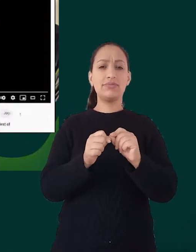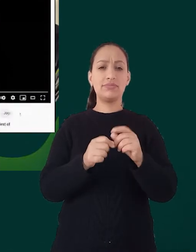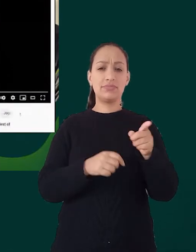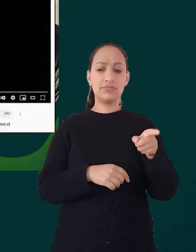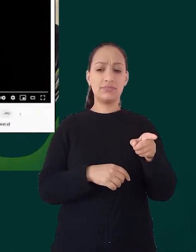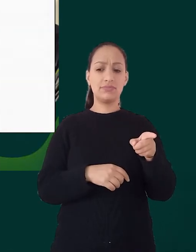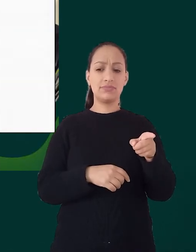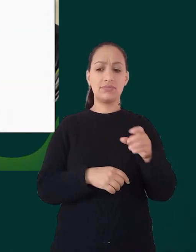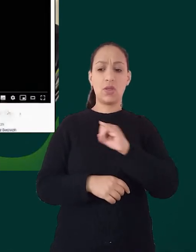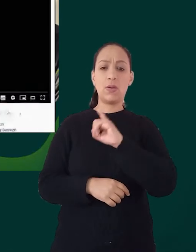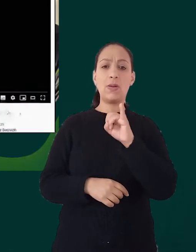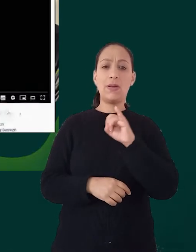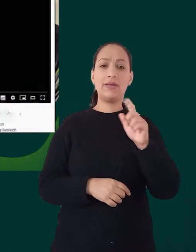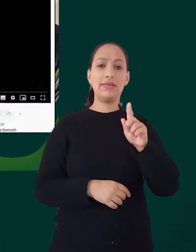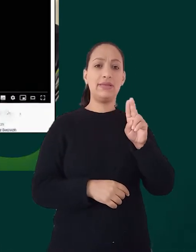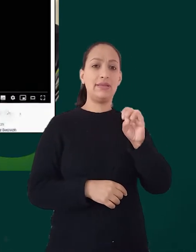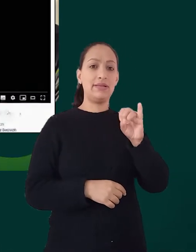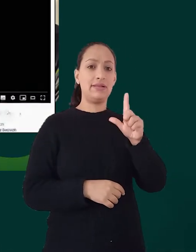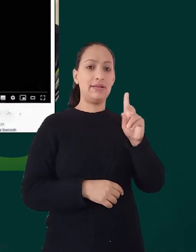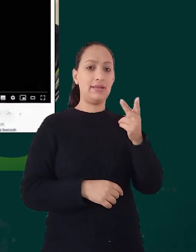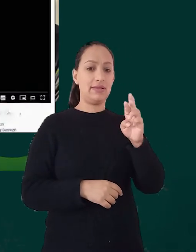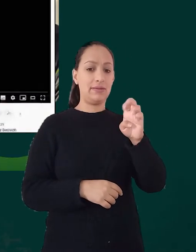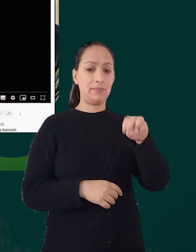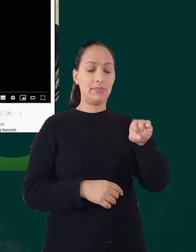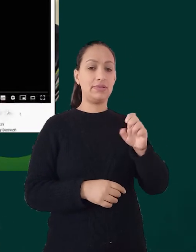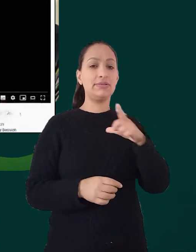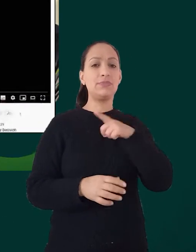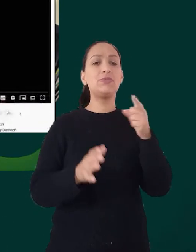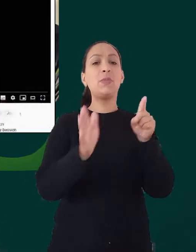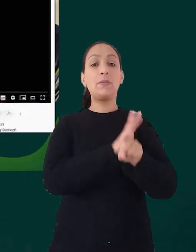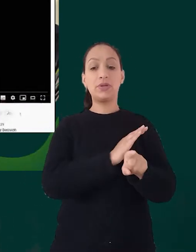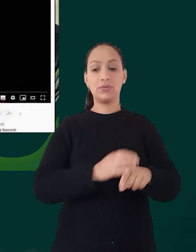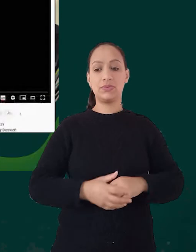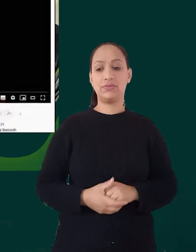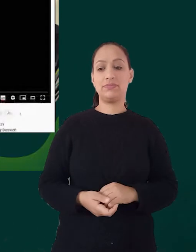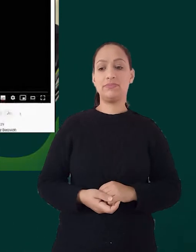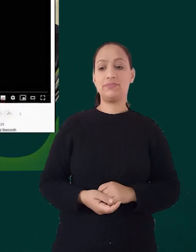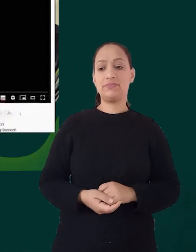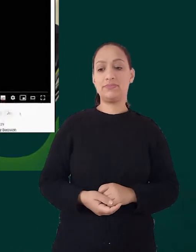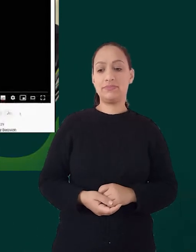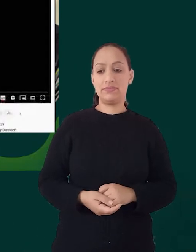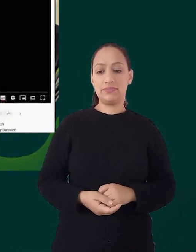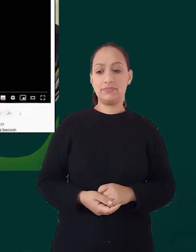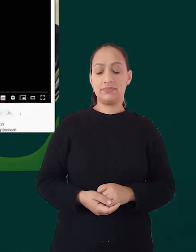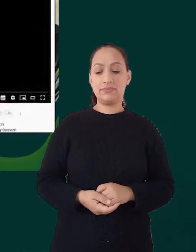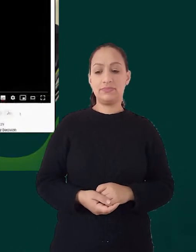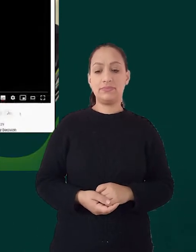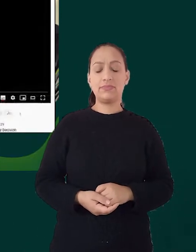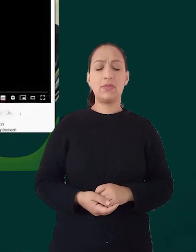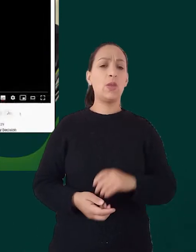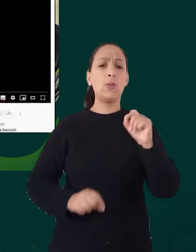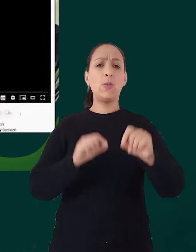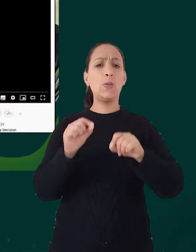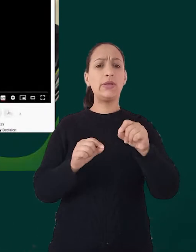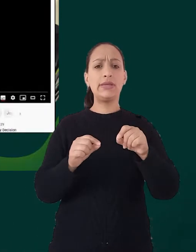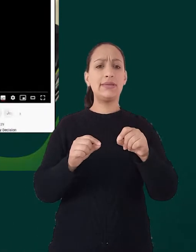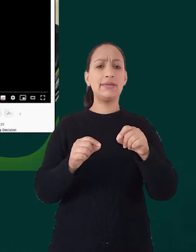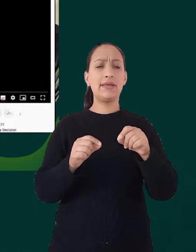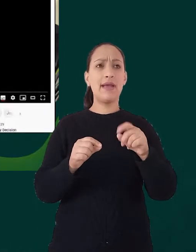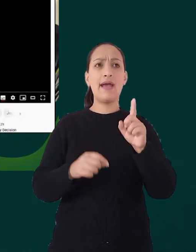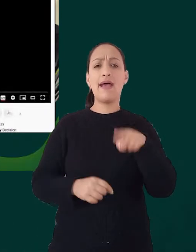Guilherme. Oi. Temos uma pergunta aqui. O que é